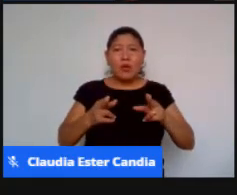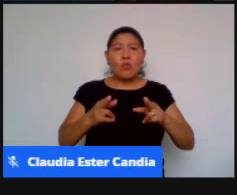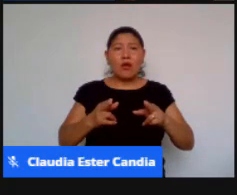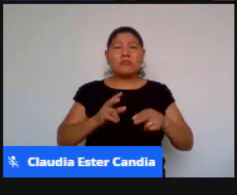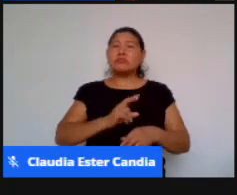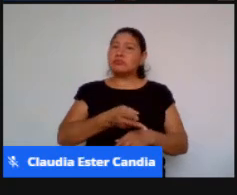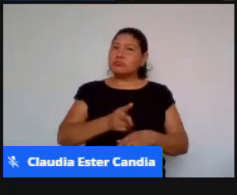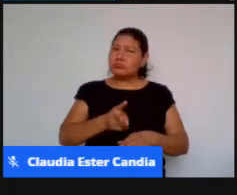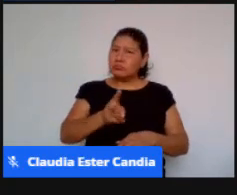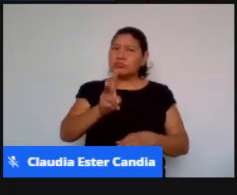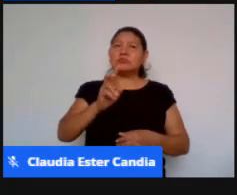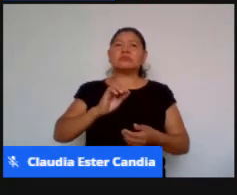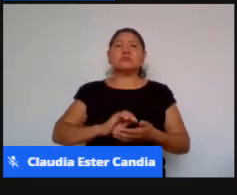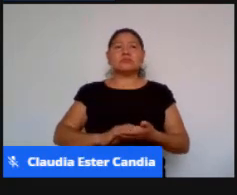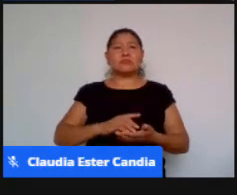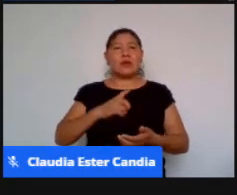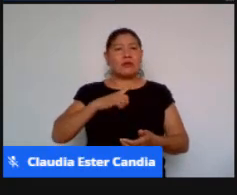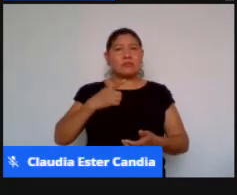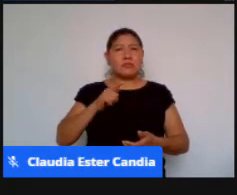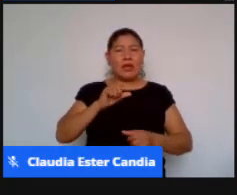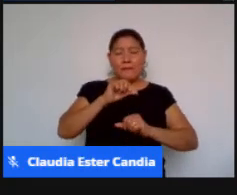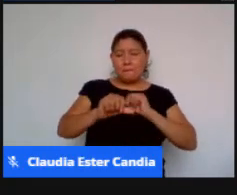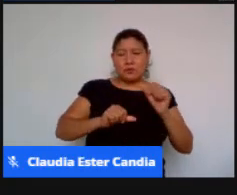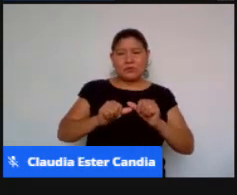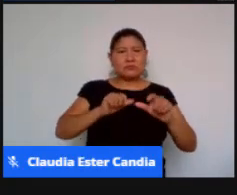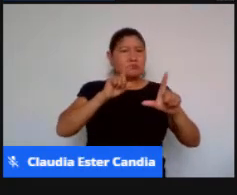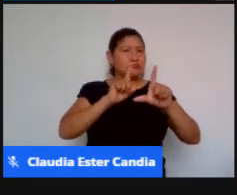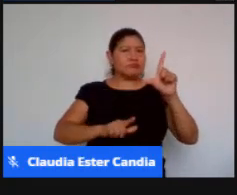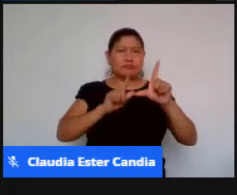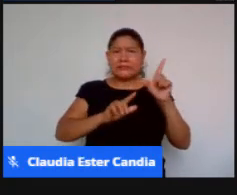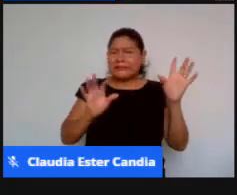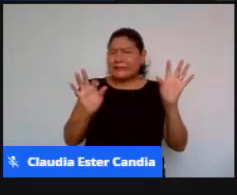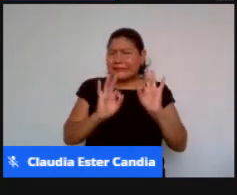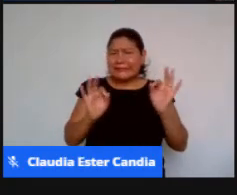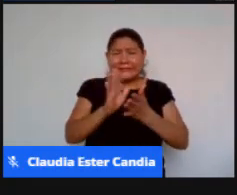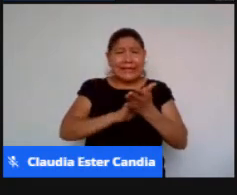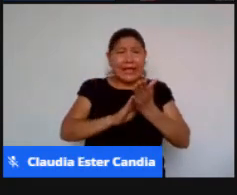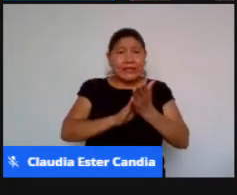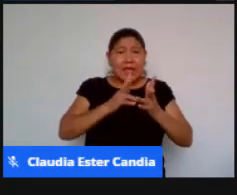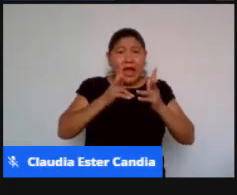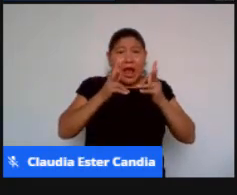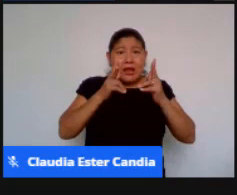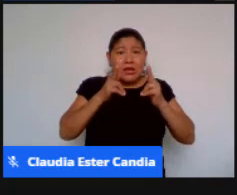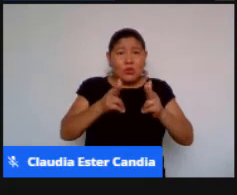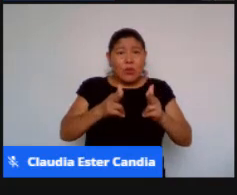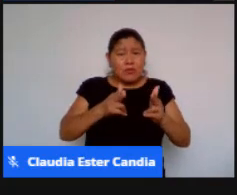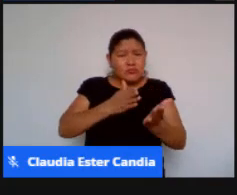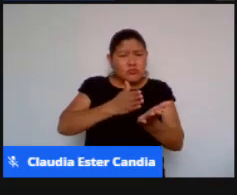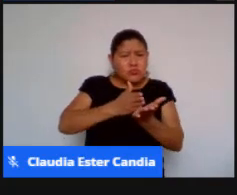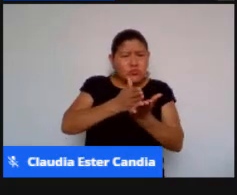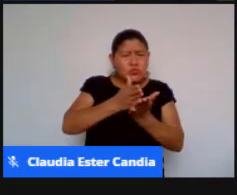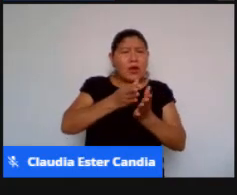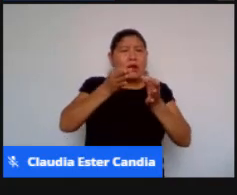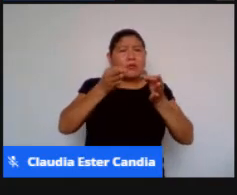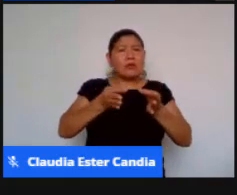nenhuma, né, nenhuma letrinha, porque a gente não pode, na verdade, modificar, a gente pode aumentar,